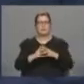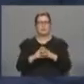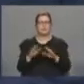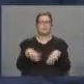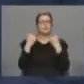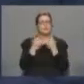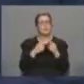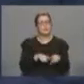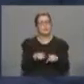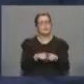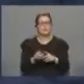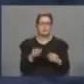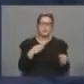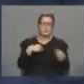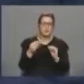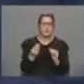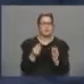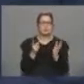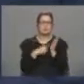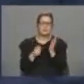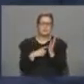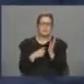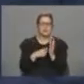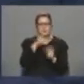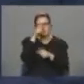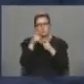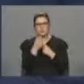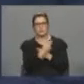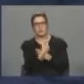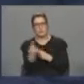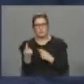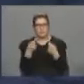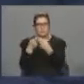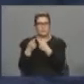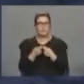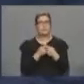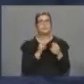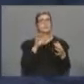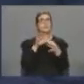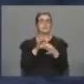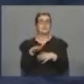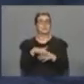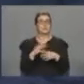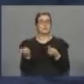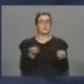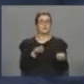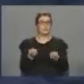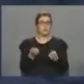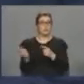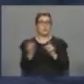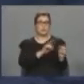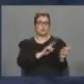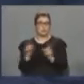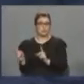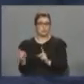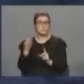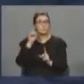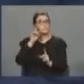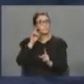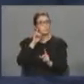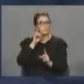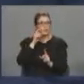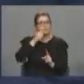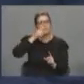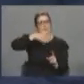moduladas as diferentes realidades de todas as nossas parcelas associadas a um sistema logístico de transporte que seguro é